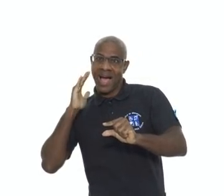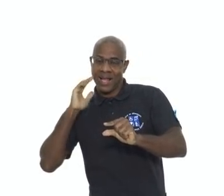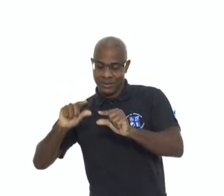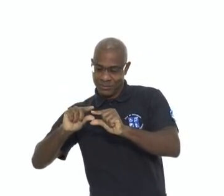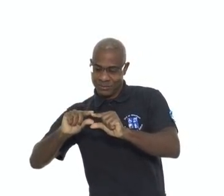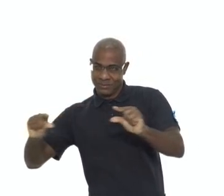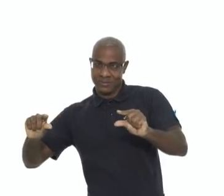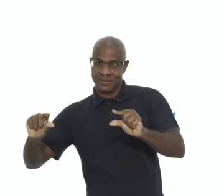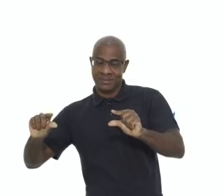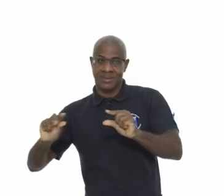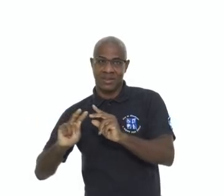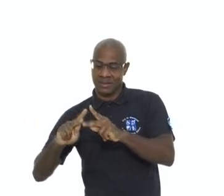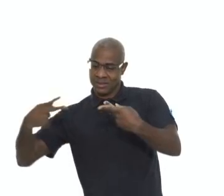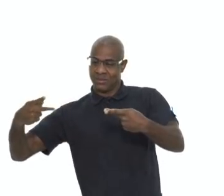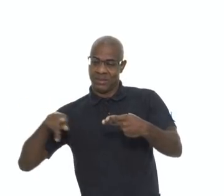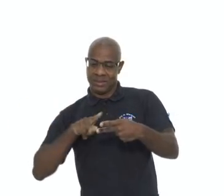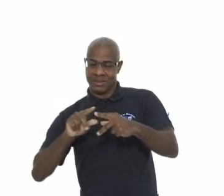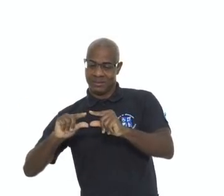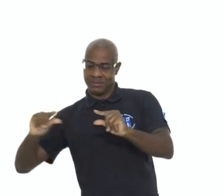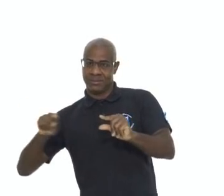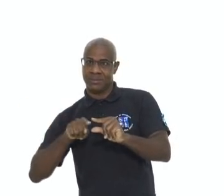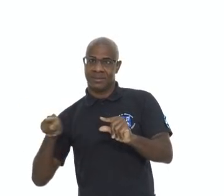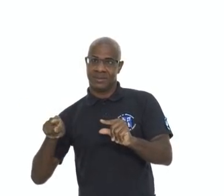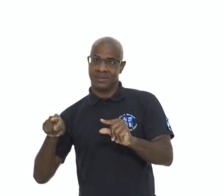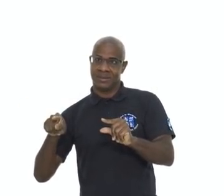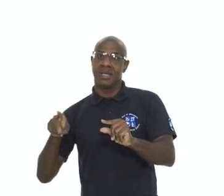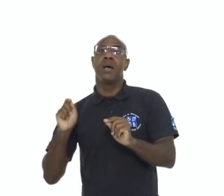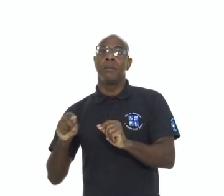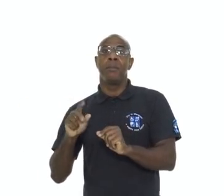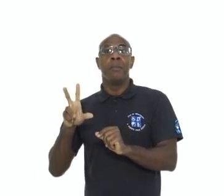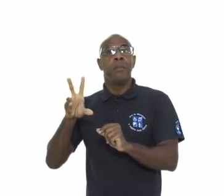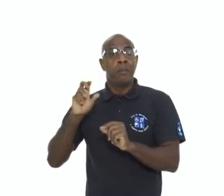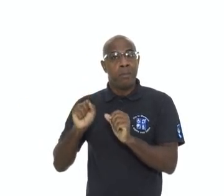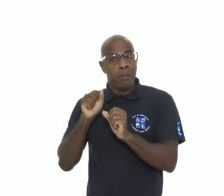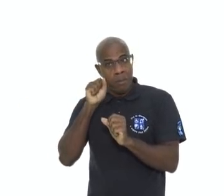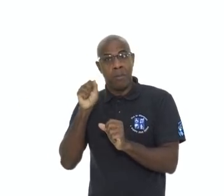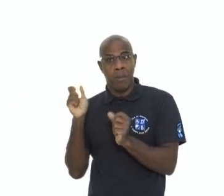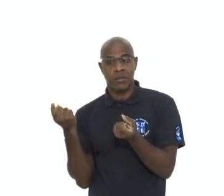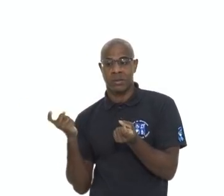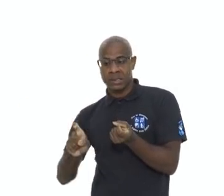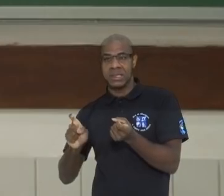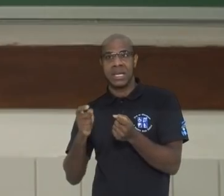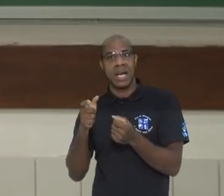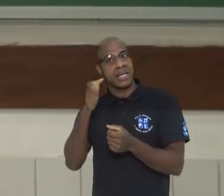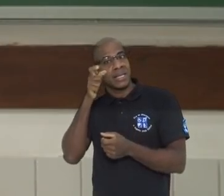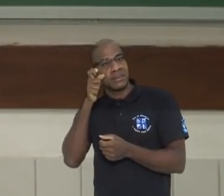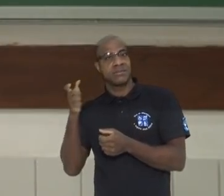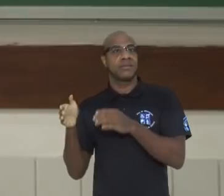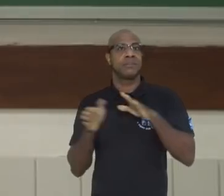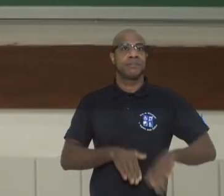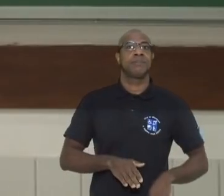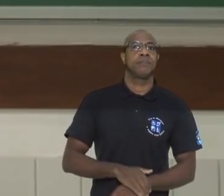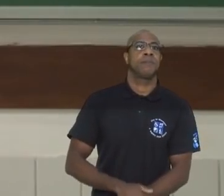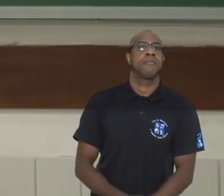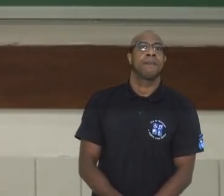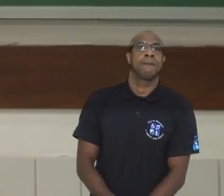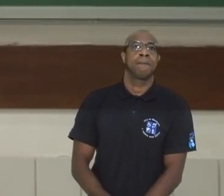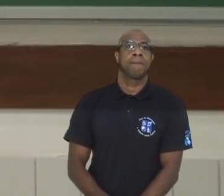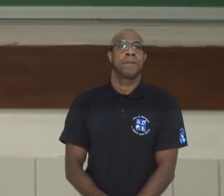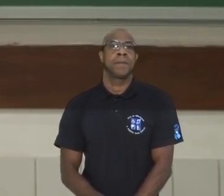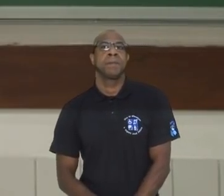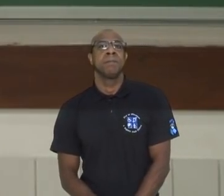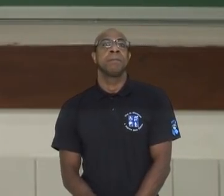não deixe de assistir lá, conhecer um pouco mais sobre essa história. Tudo bem? Vamos continuar?